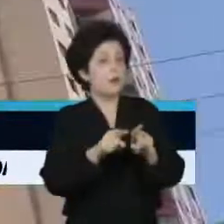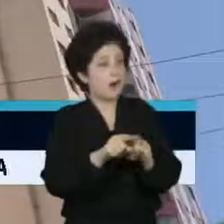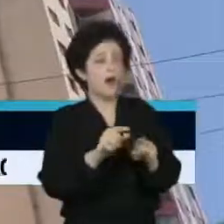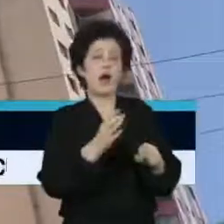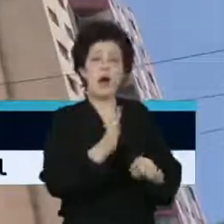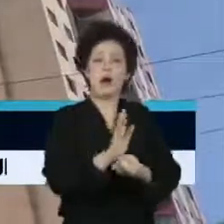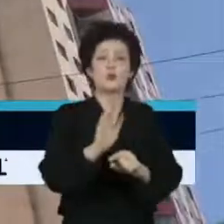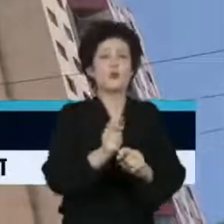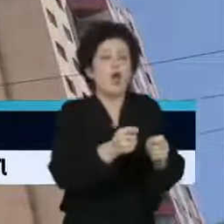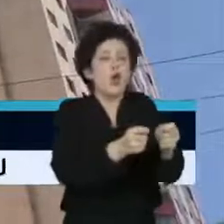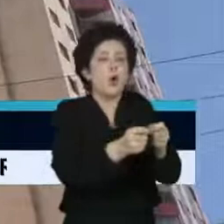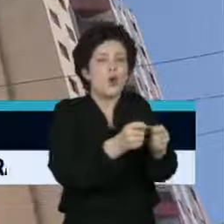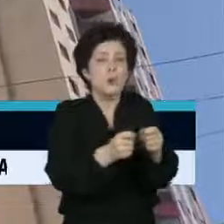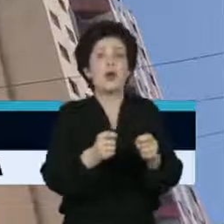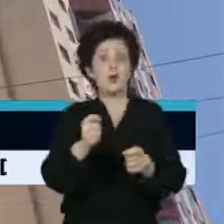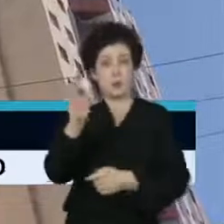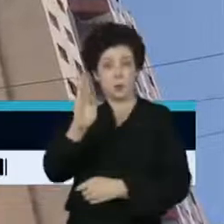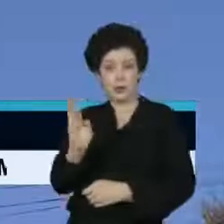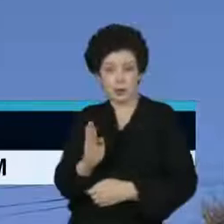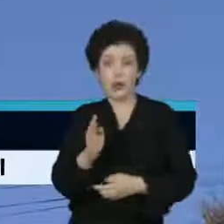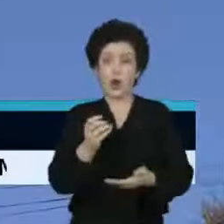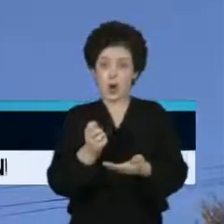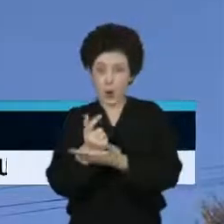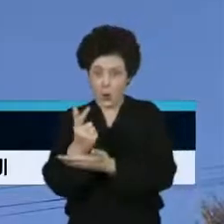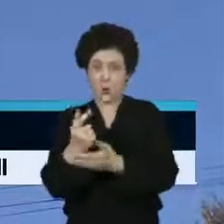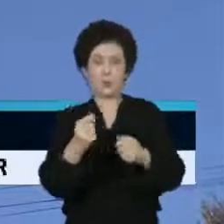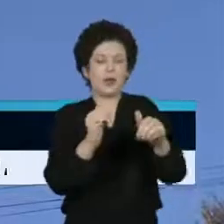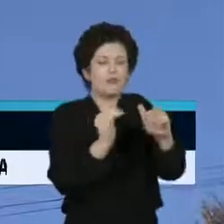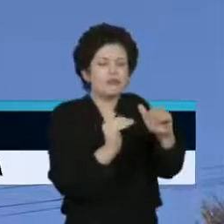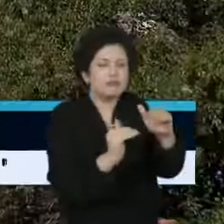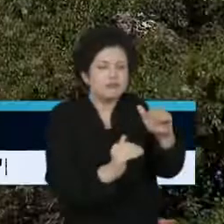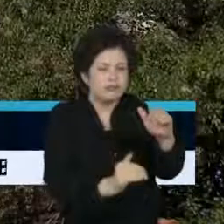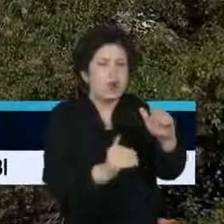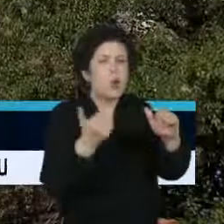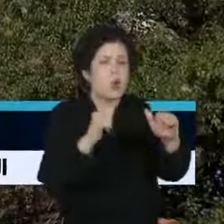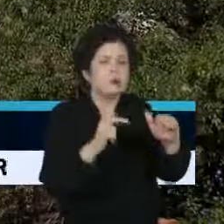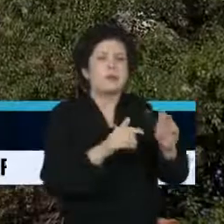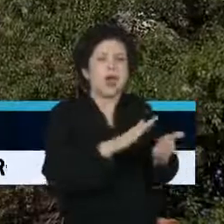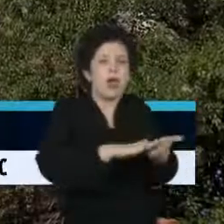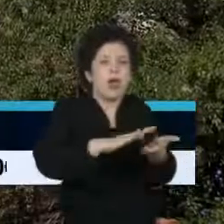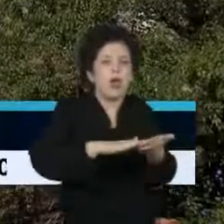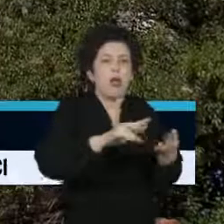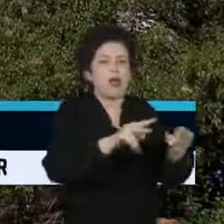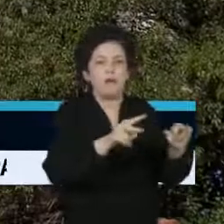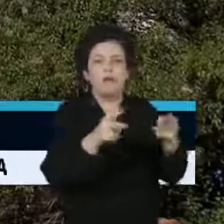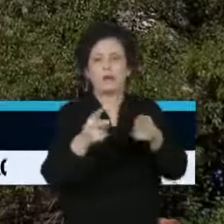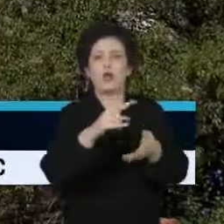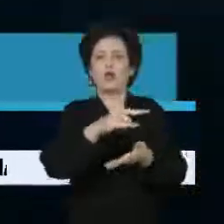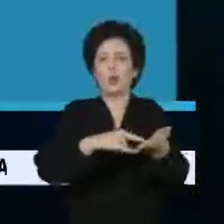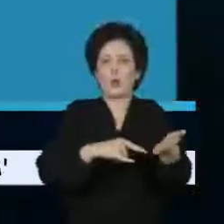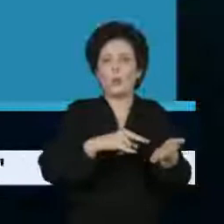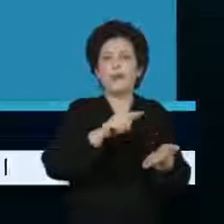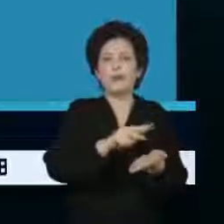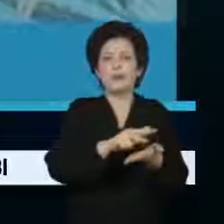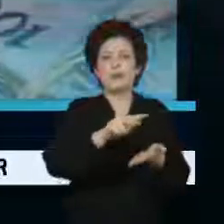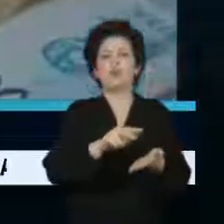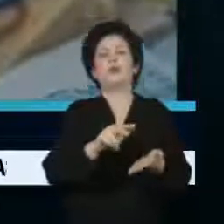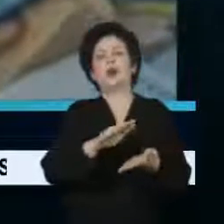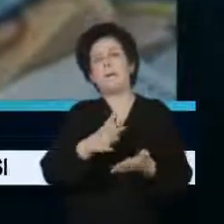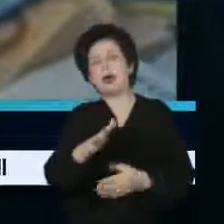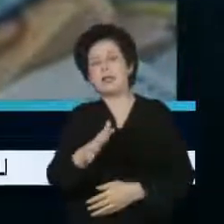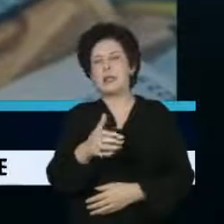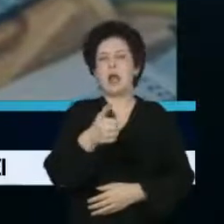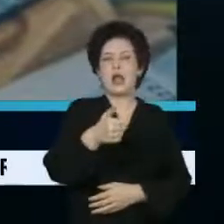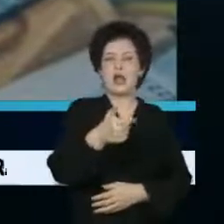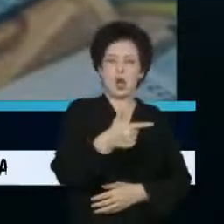consumidor. Quem compra um imóvel no Brasil tem que reservar uma boa quantia para cobrir as despesas com a transferência de propriedade. O gasto médio